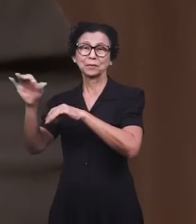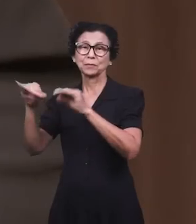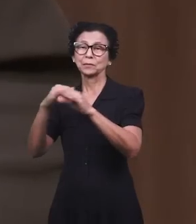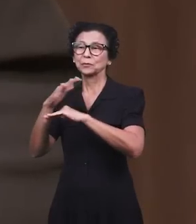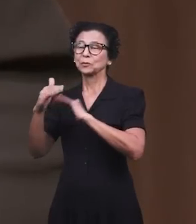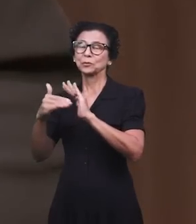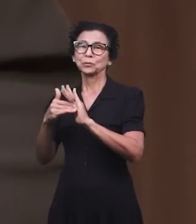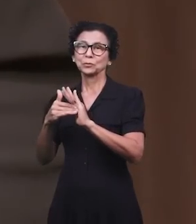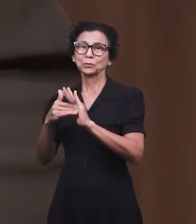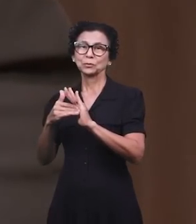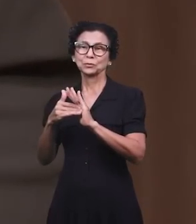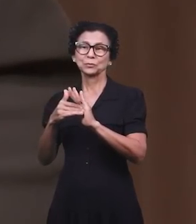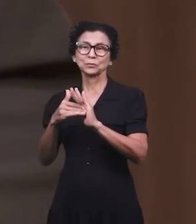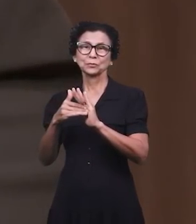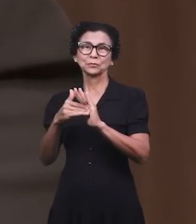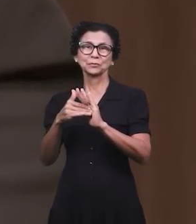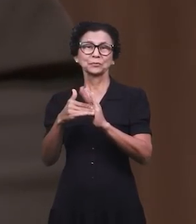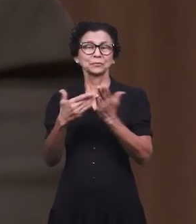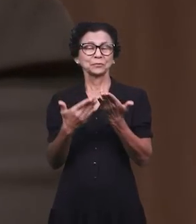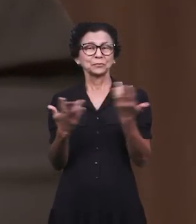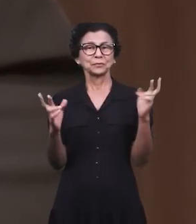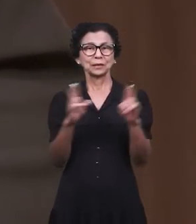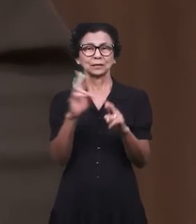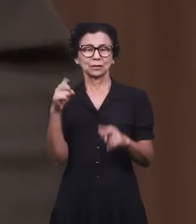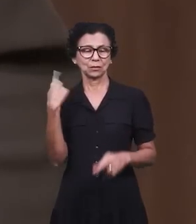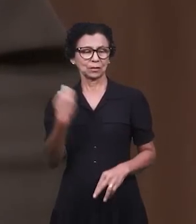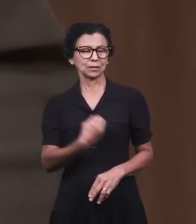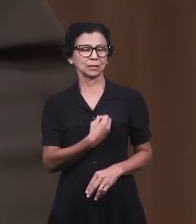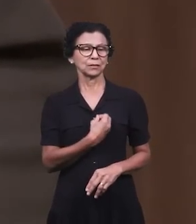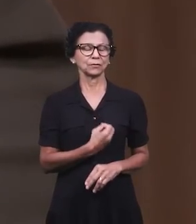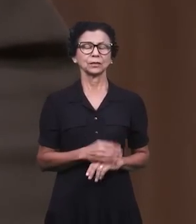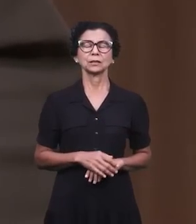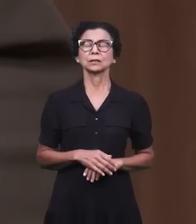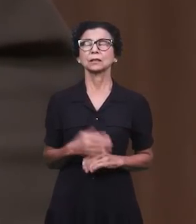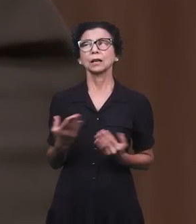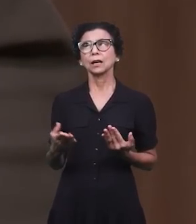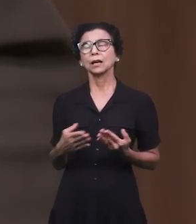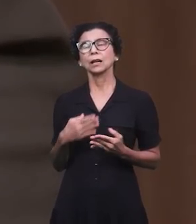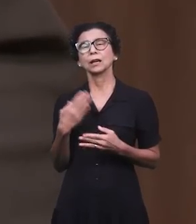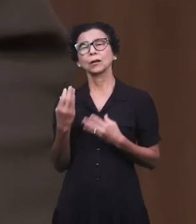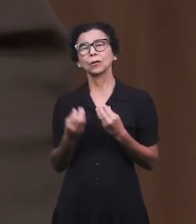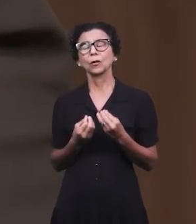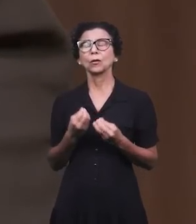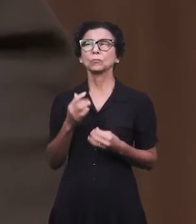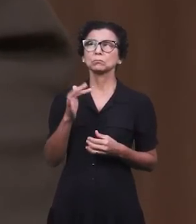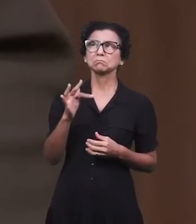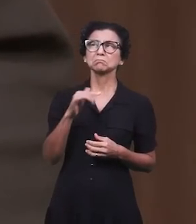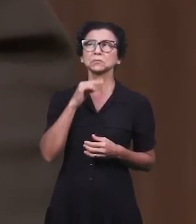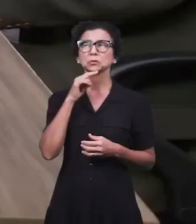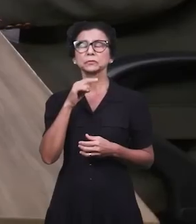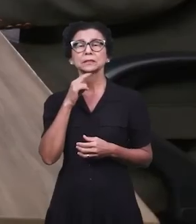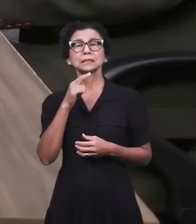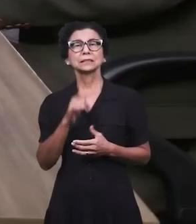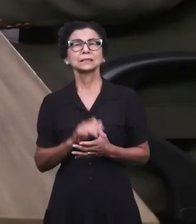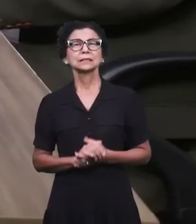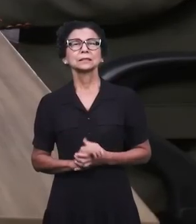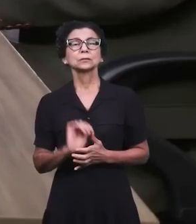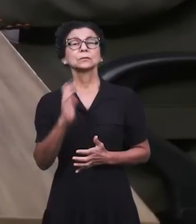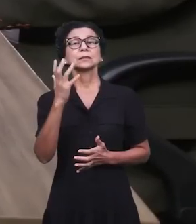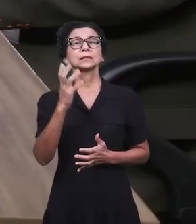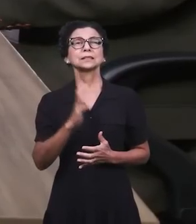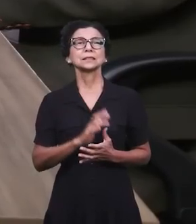nossa vida. Então não existe essa dúvida. Como é que foi? Como é que vai ser? E é interessante, ele é os dois. Que Deus Pai, ele